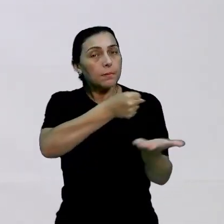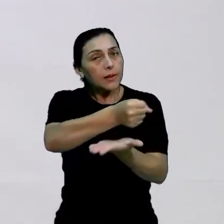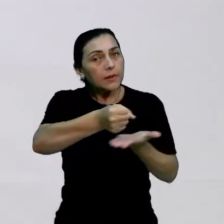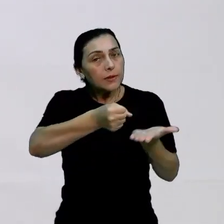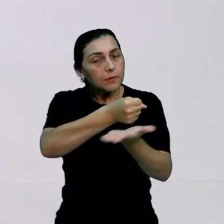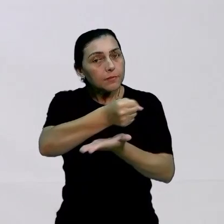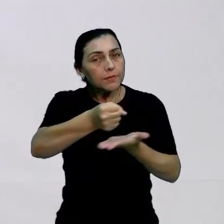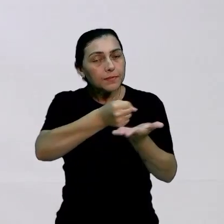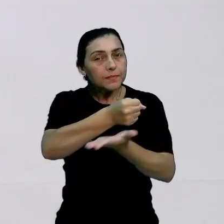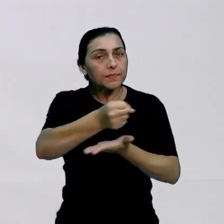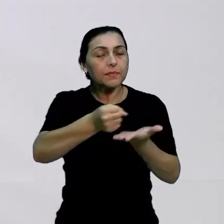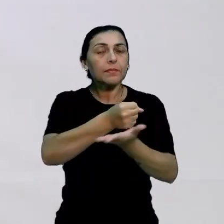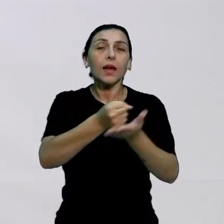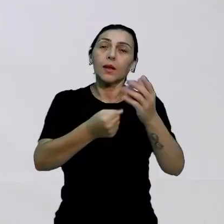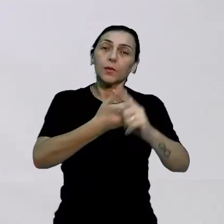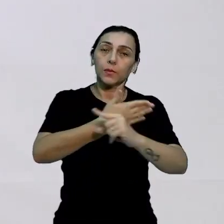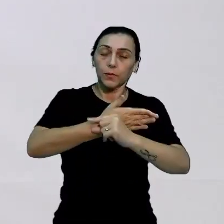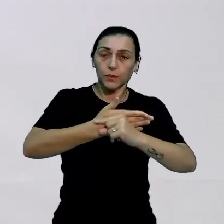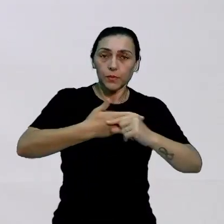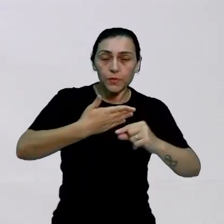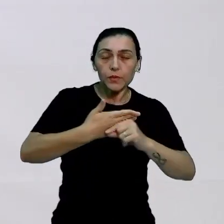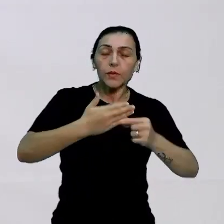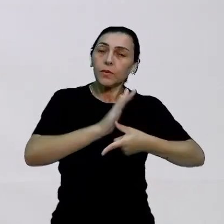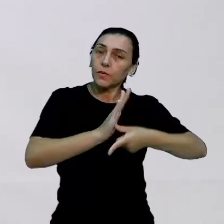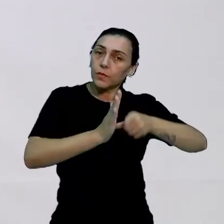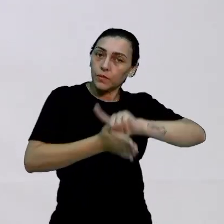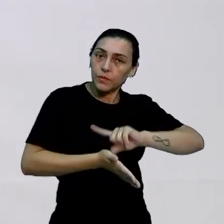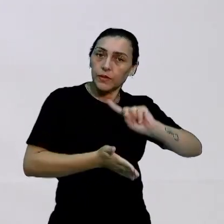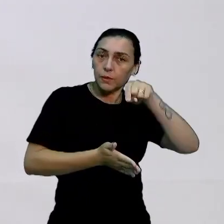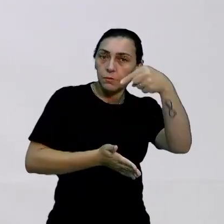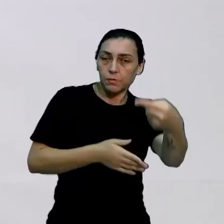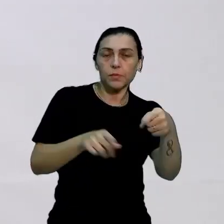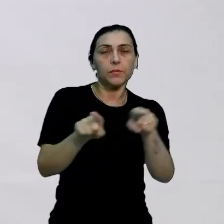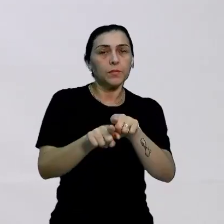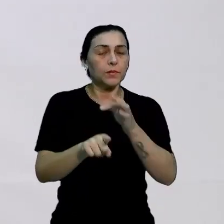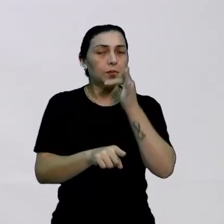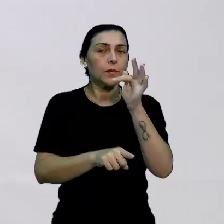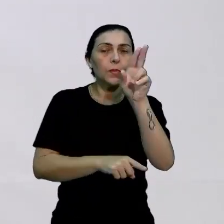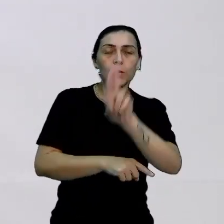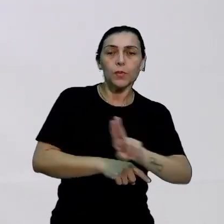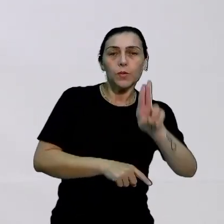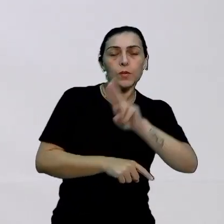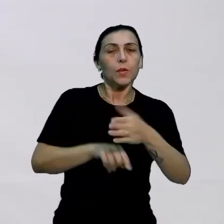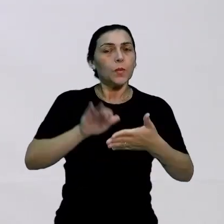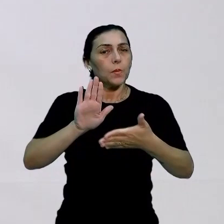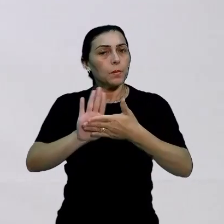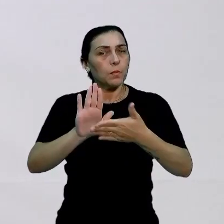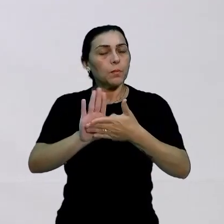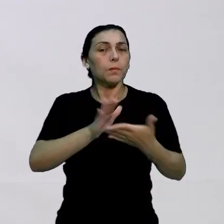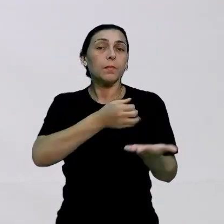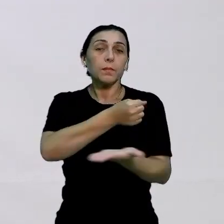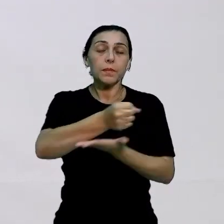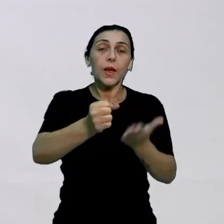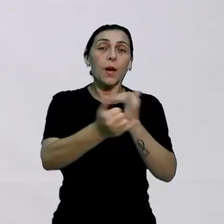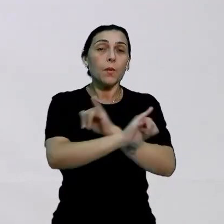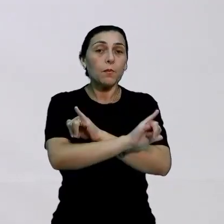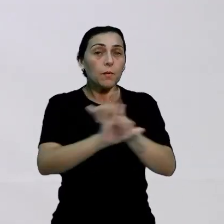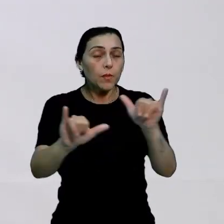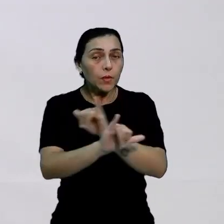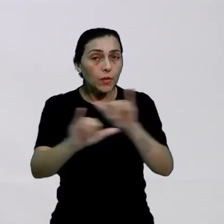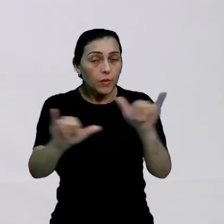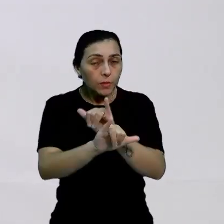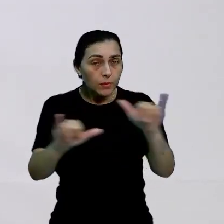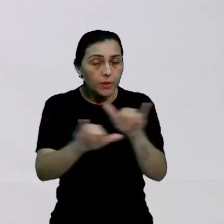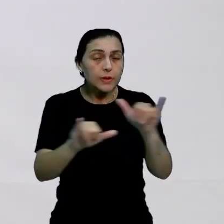aí para os escritores posteriores usarem como um certo banco de informações, de